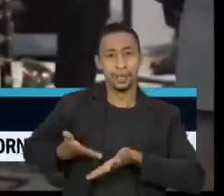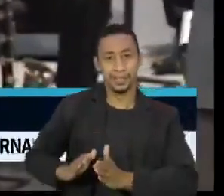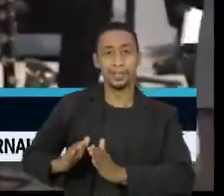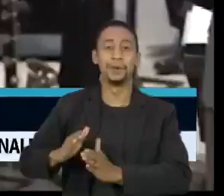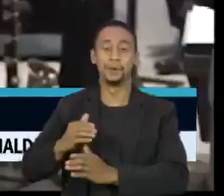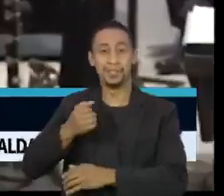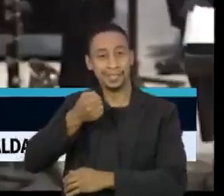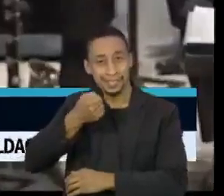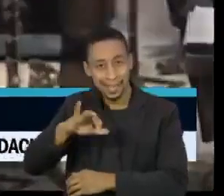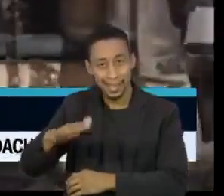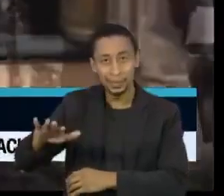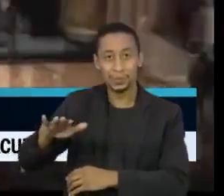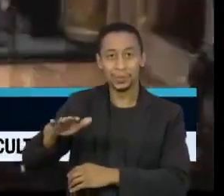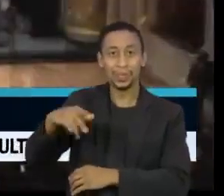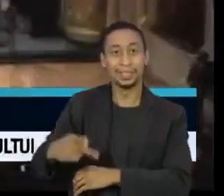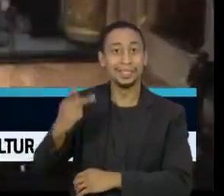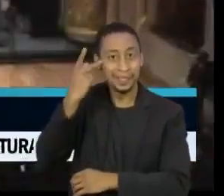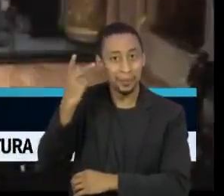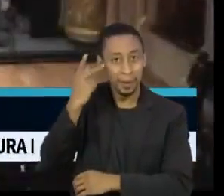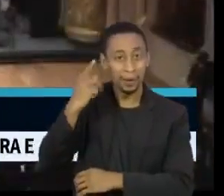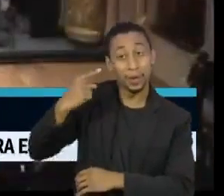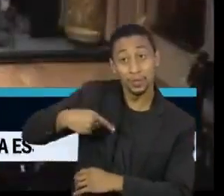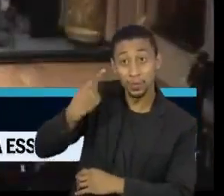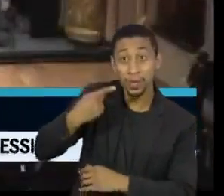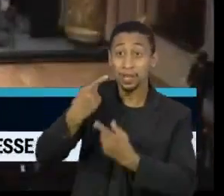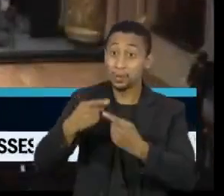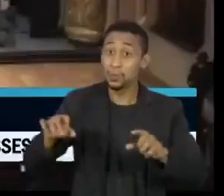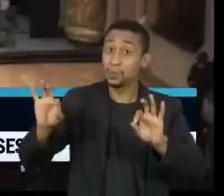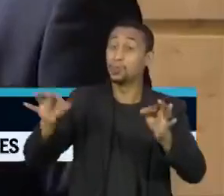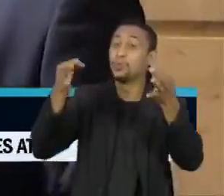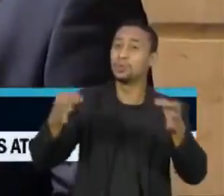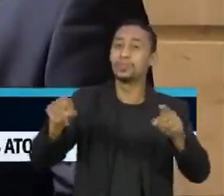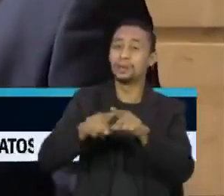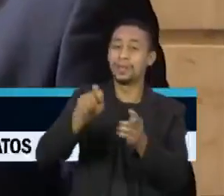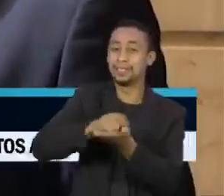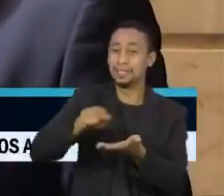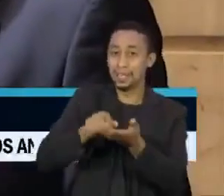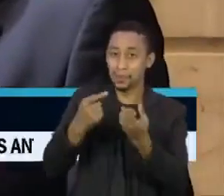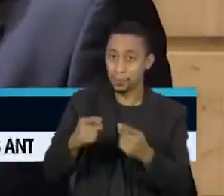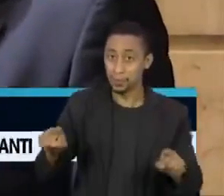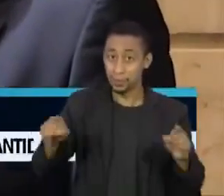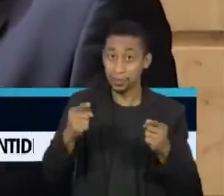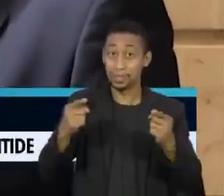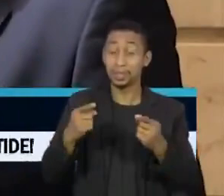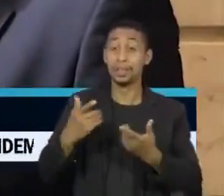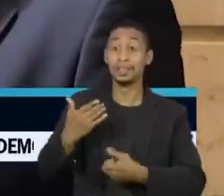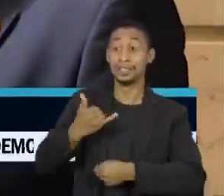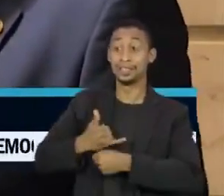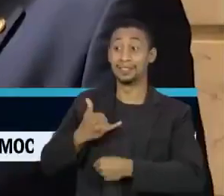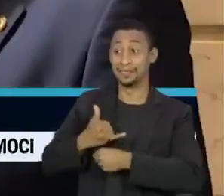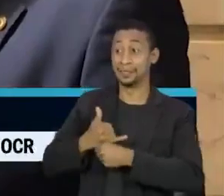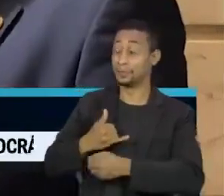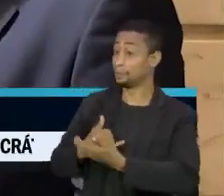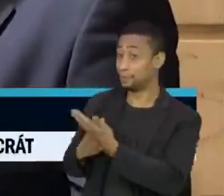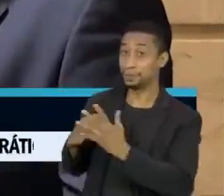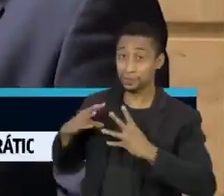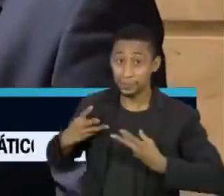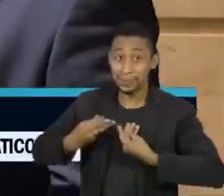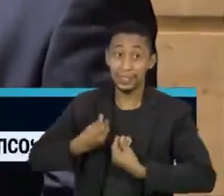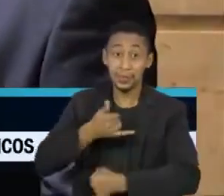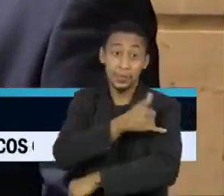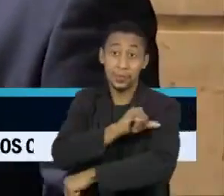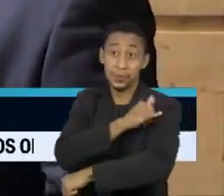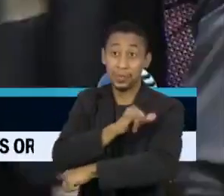Santos, litoral paulista. É advogado, músico e compositor. Foi chefe de gabinete da Assembleia Legislativa do Rio de Janeiro